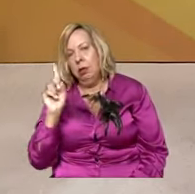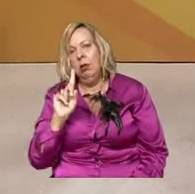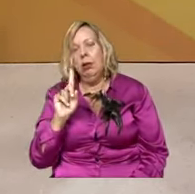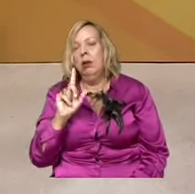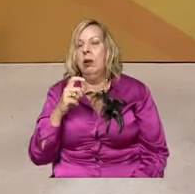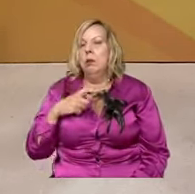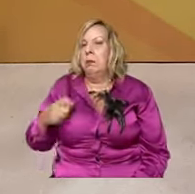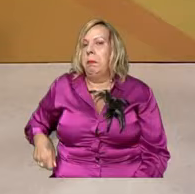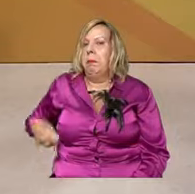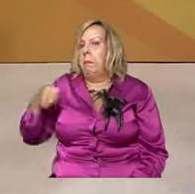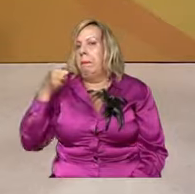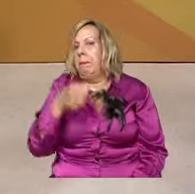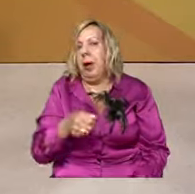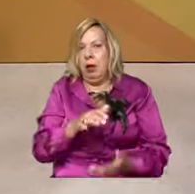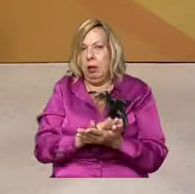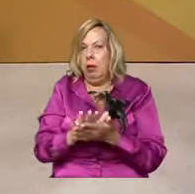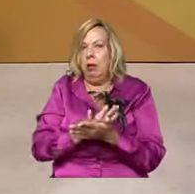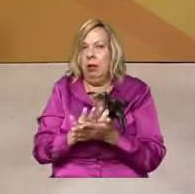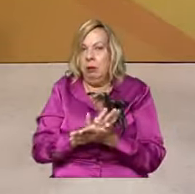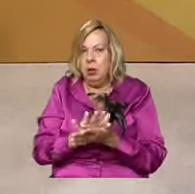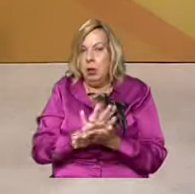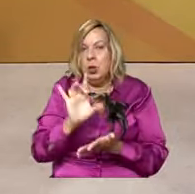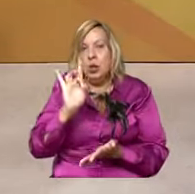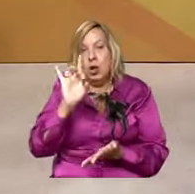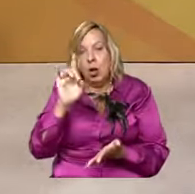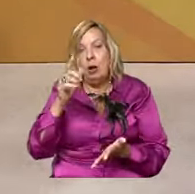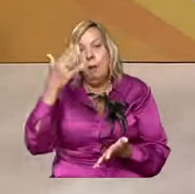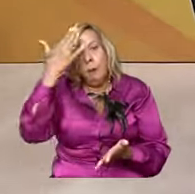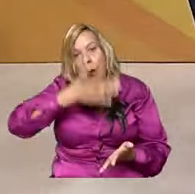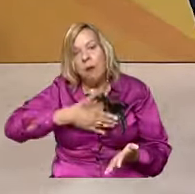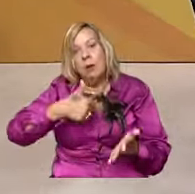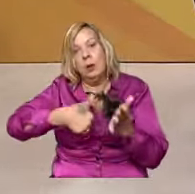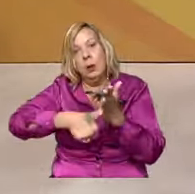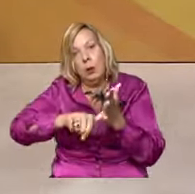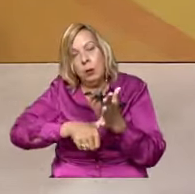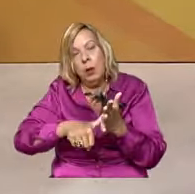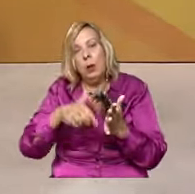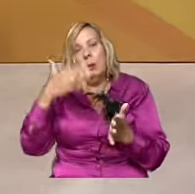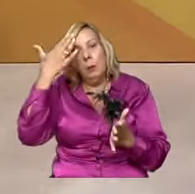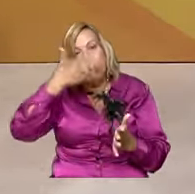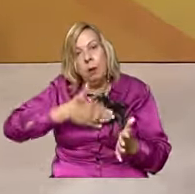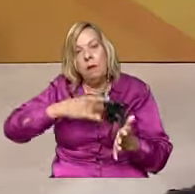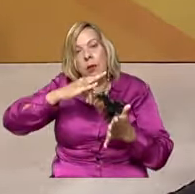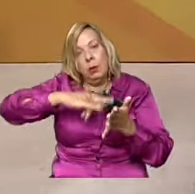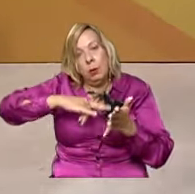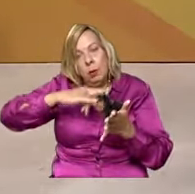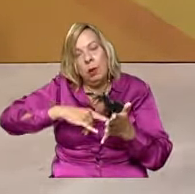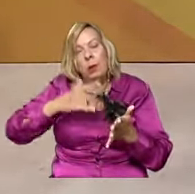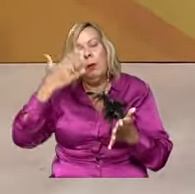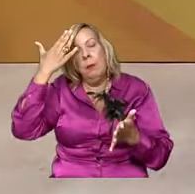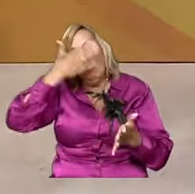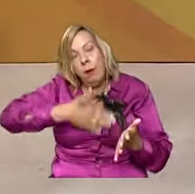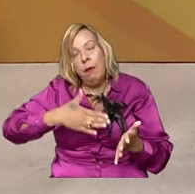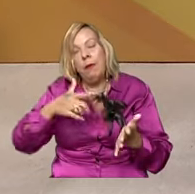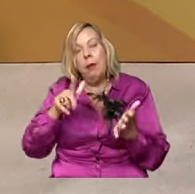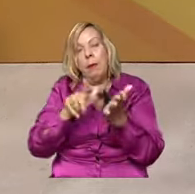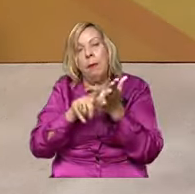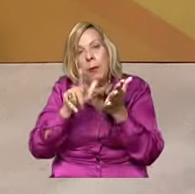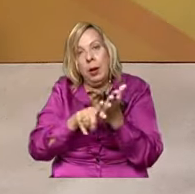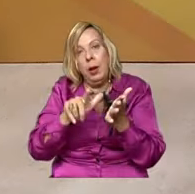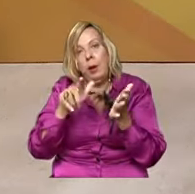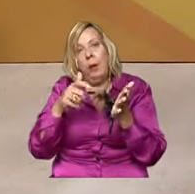o Show da Sorte Caju Cap chega com uma premiação daquela, já. Ai, ai, ai, já estou ansiosa, porque,